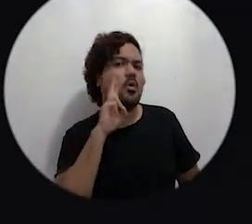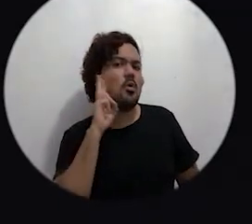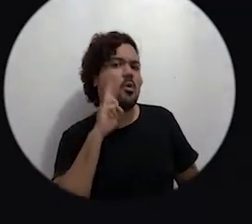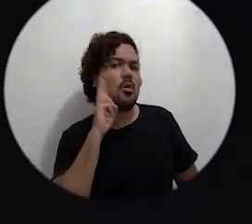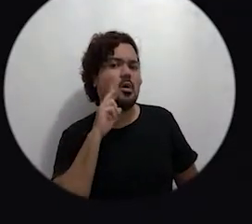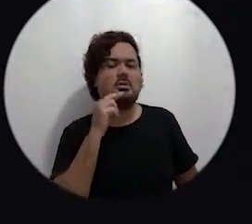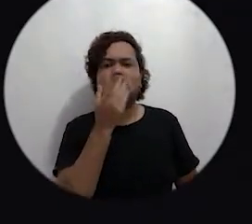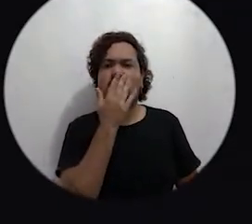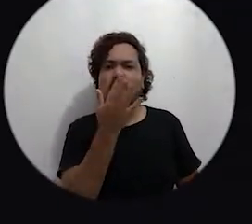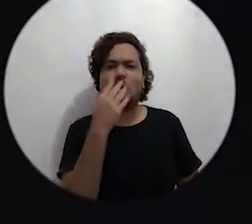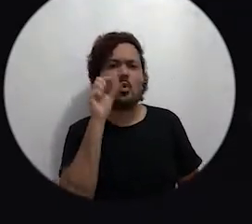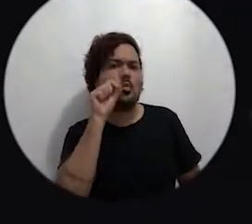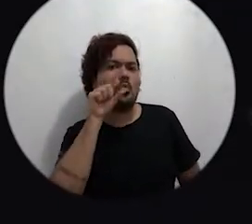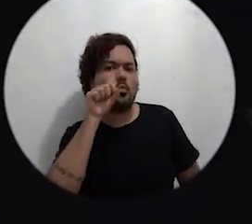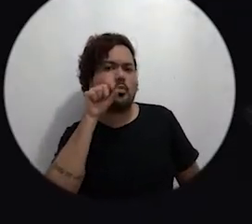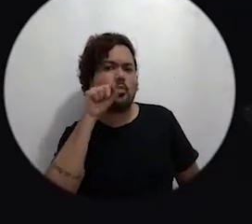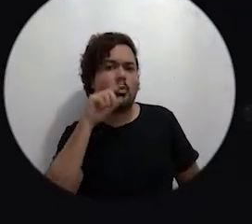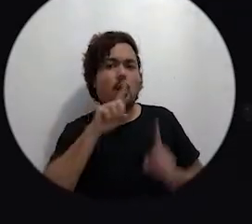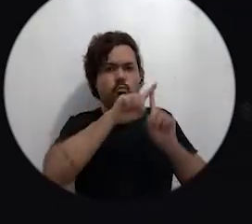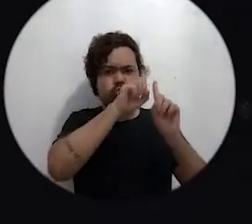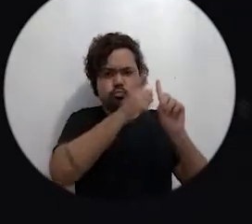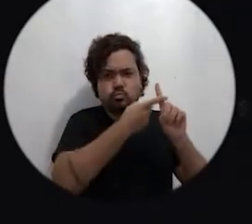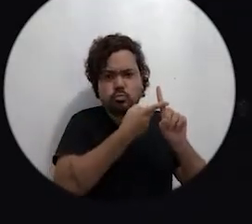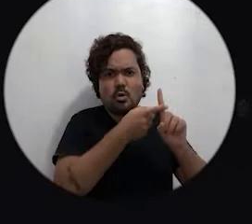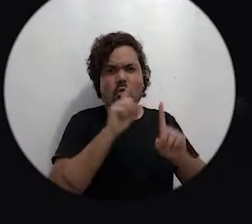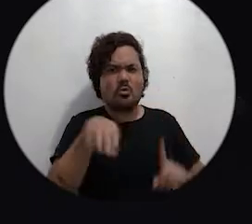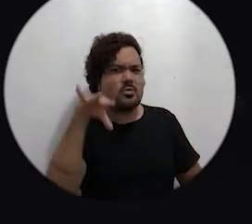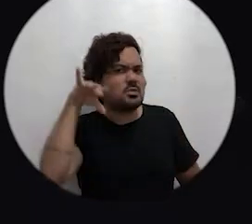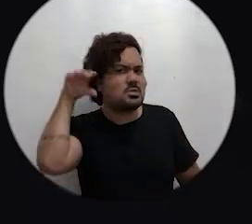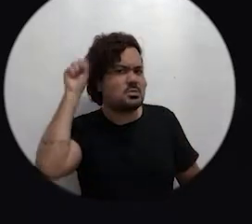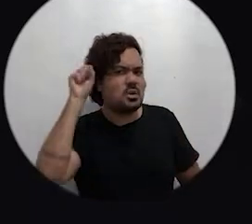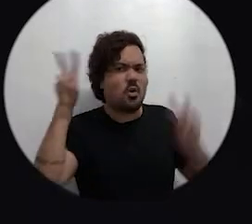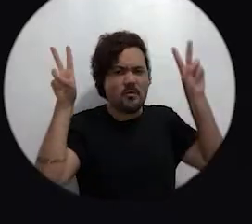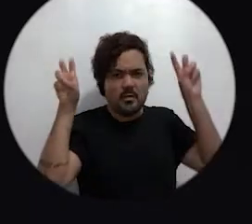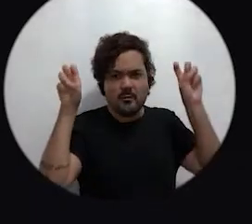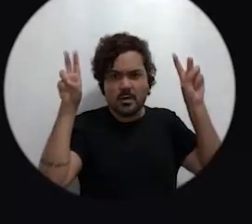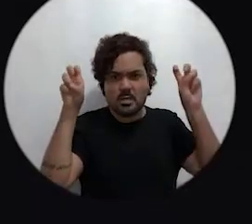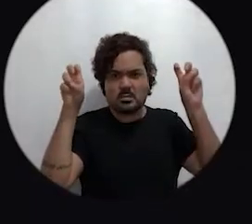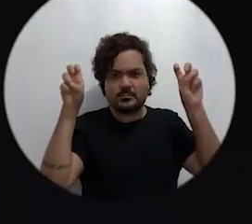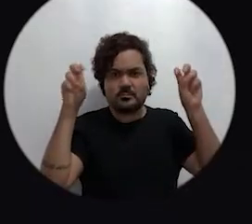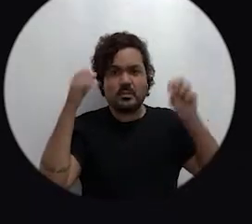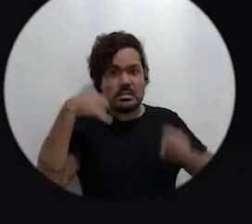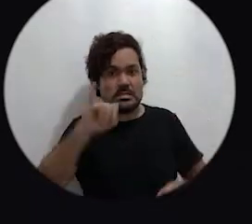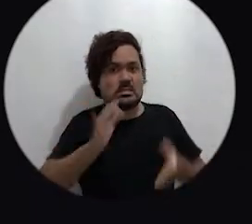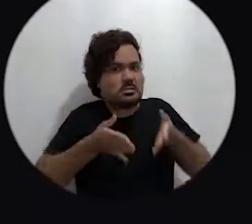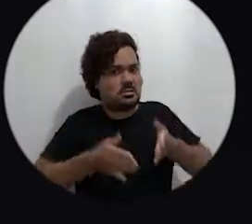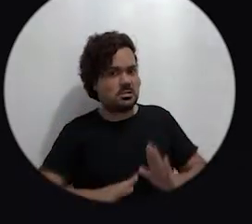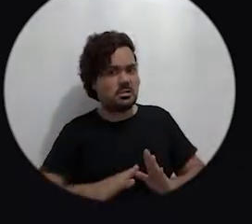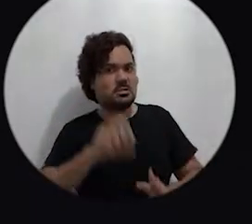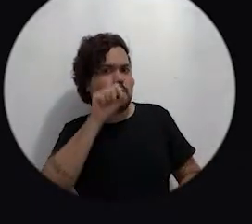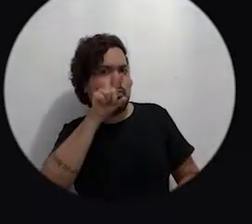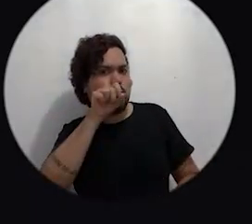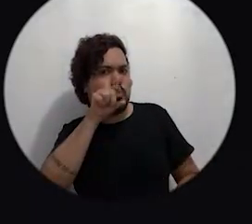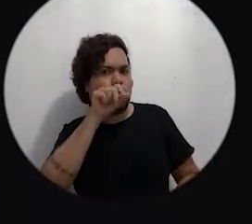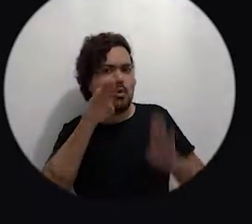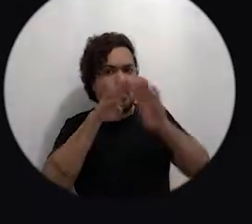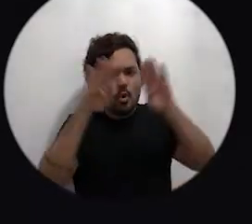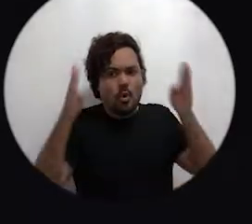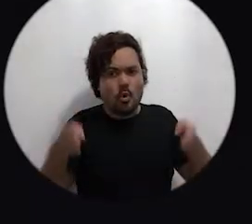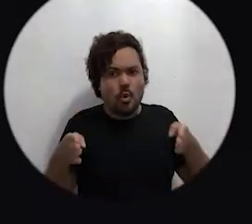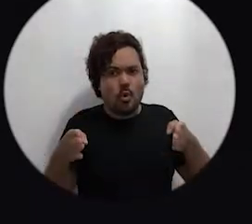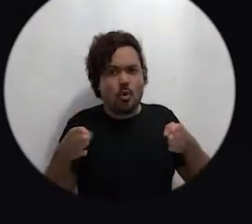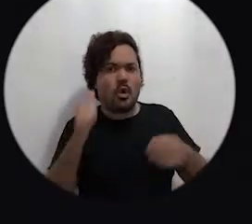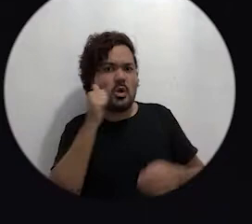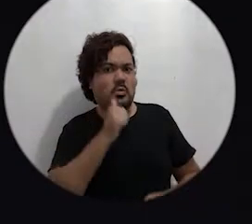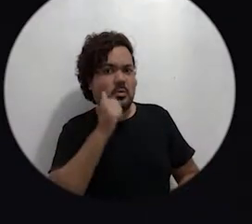rosa e a cor azul. Ainda na barriga, você ouve aquela típica frase: se nascer azul, o quarto vai